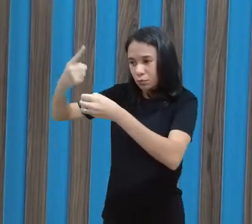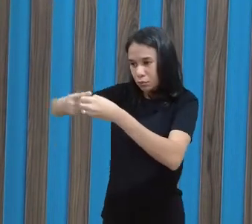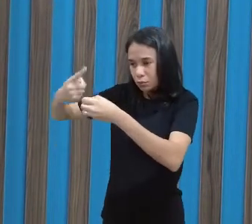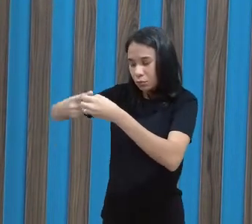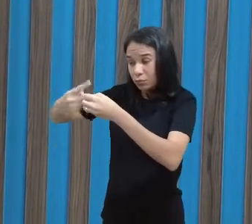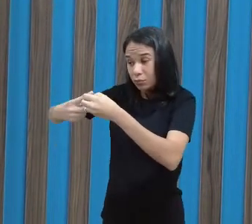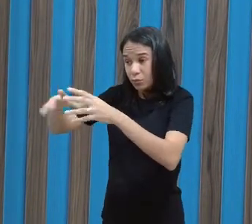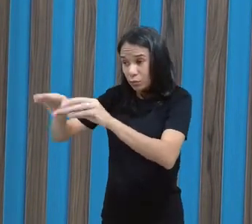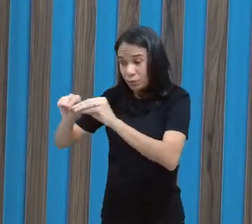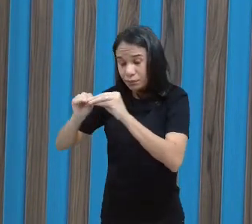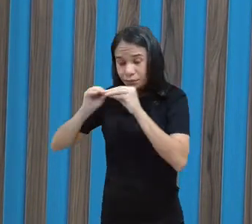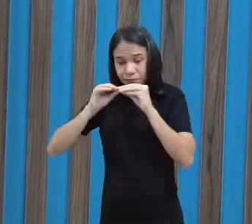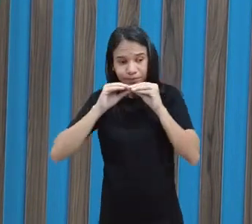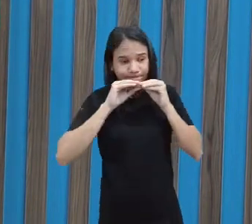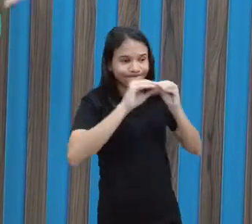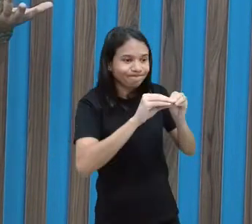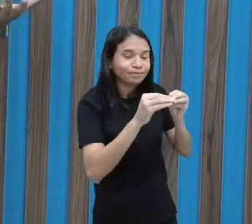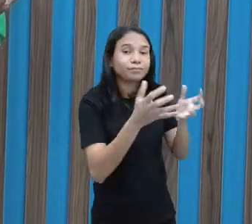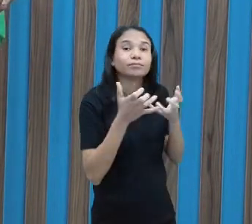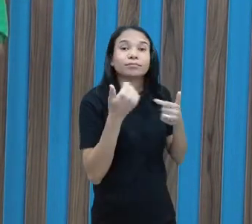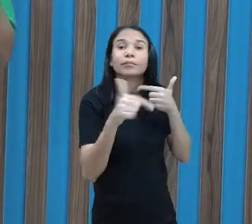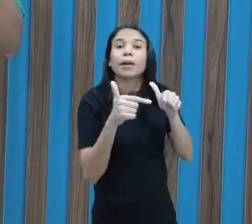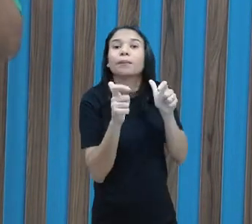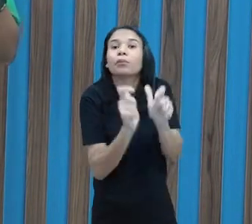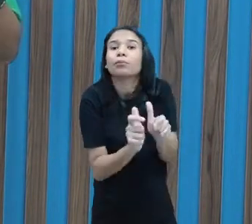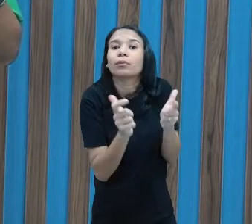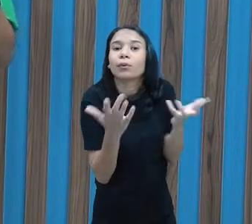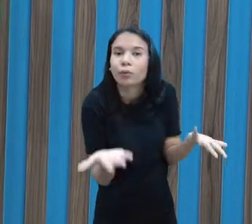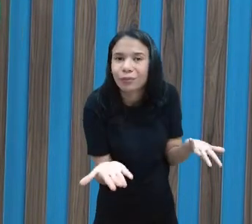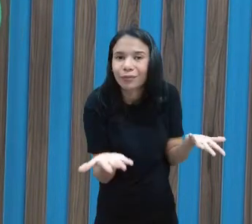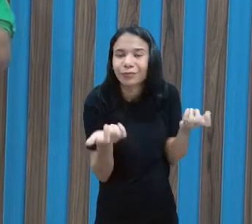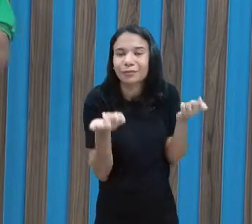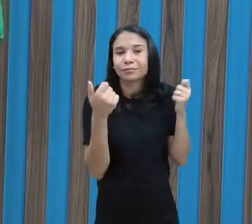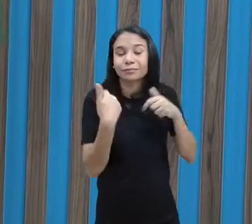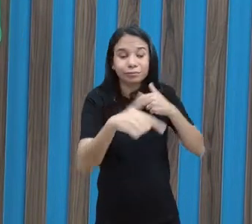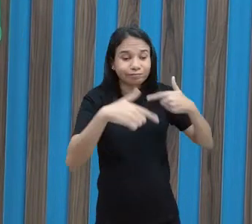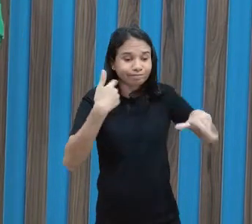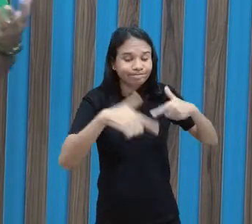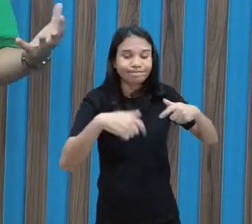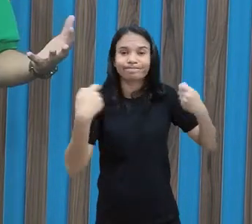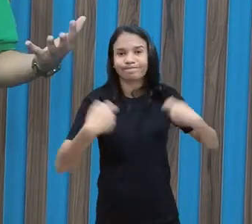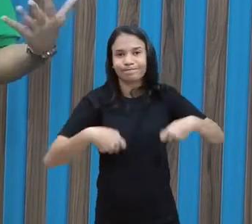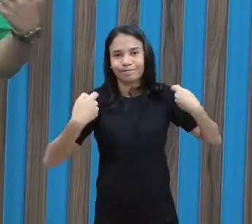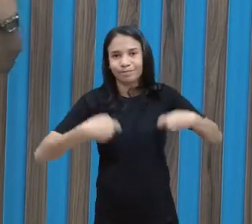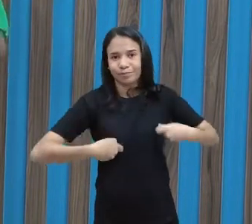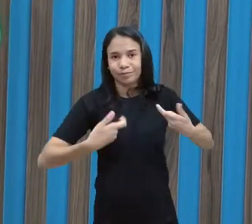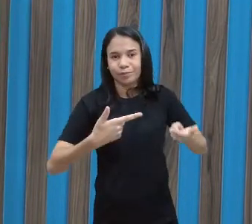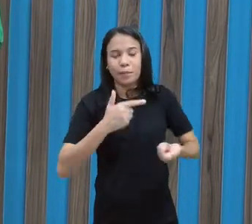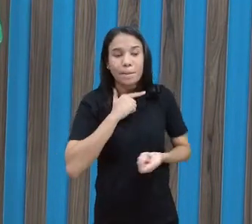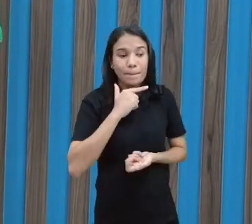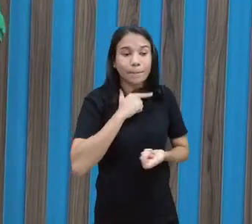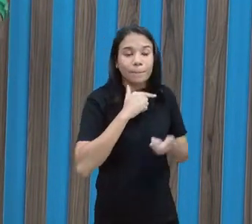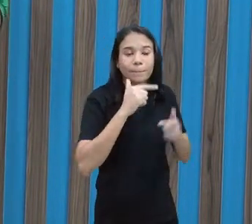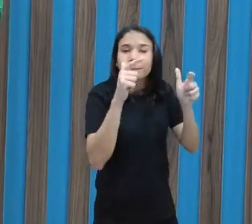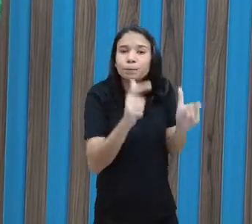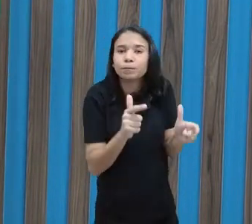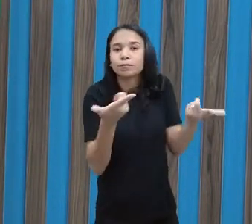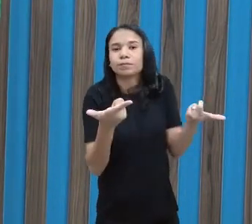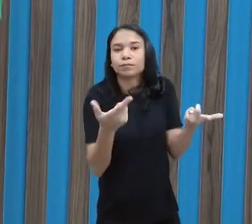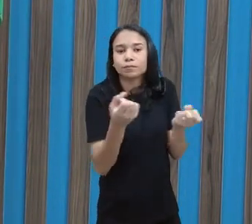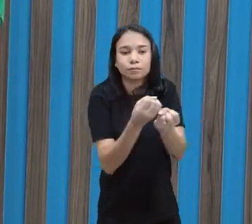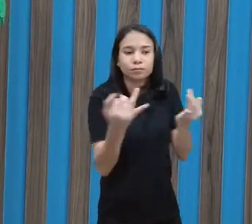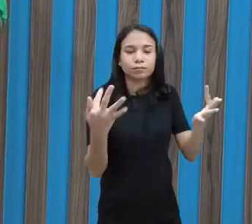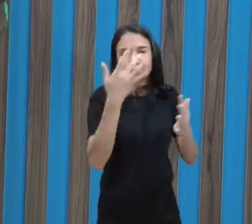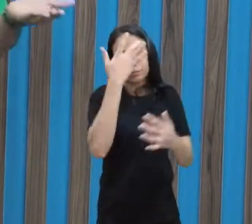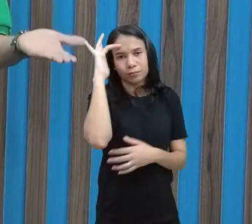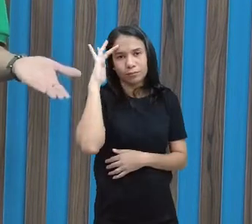campo e vai buscar emprego aonde? A fonte, né, dos recursos, onde tem uma concentração de pessoas. Se tem uma concentração de